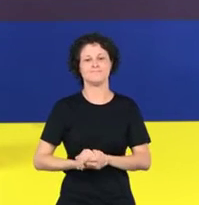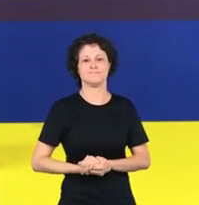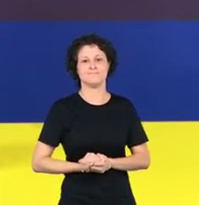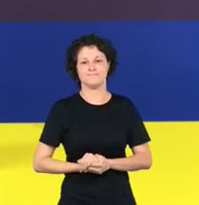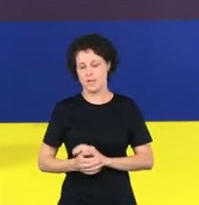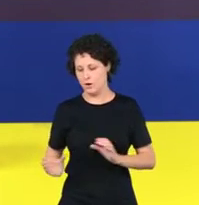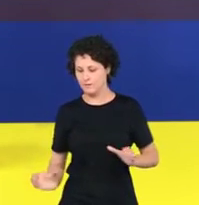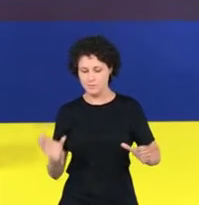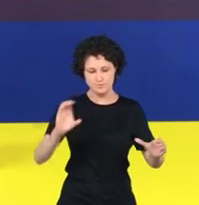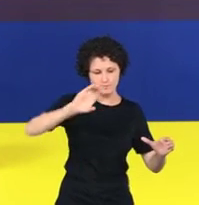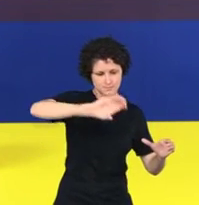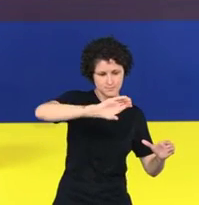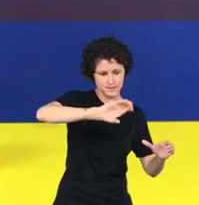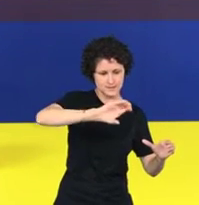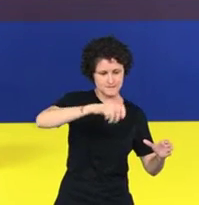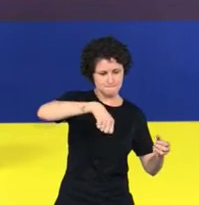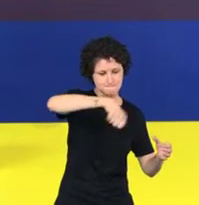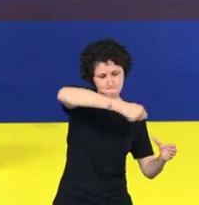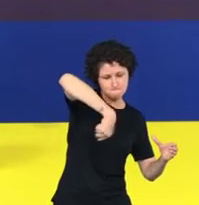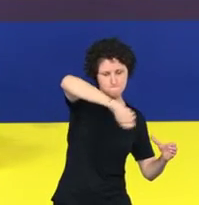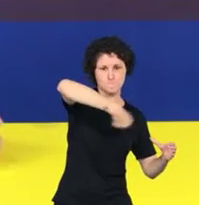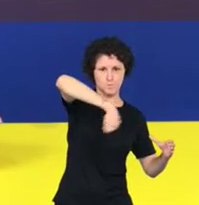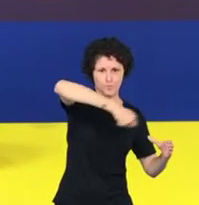heterogênea. Vamos acrescentar e misturar?